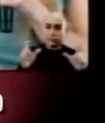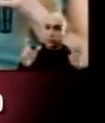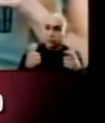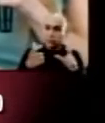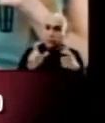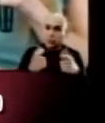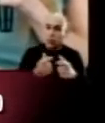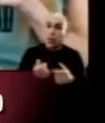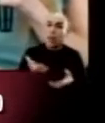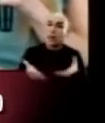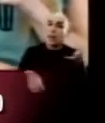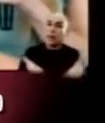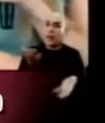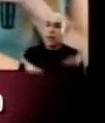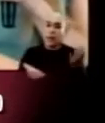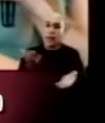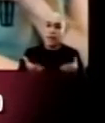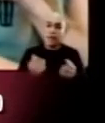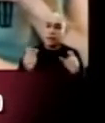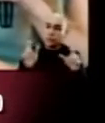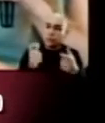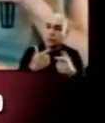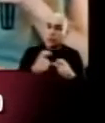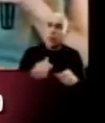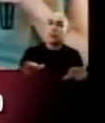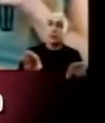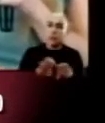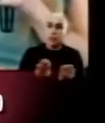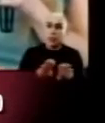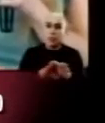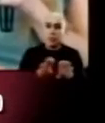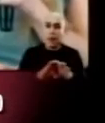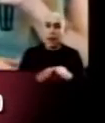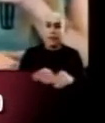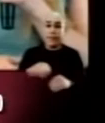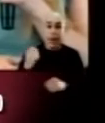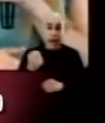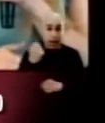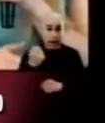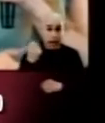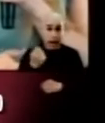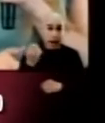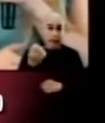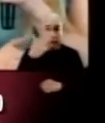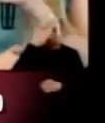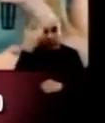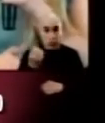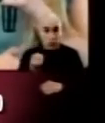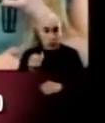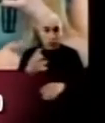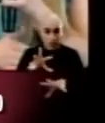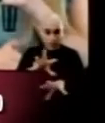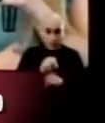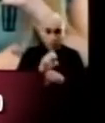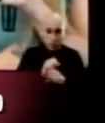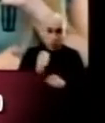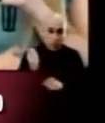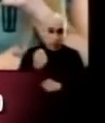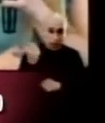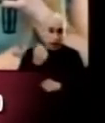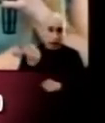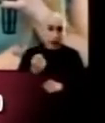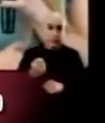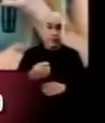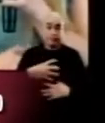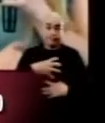casos leves nas últimas semanas e depois também uma queda dos casos graves. Lembrando que uma pessoa que tem Covid, os sintomas de